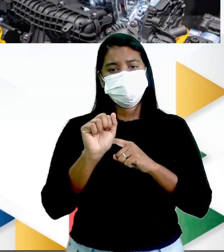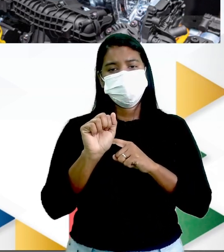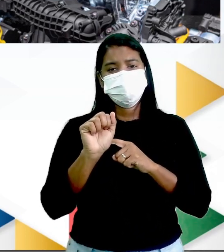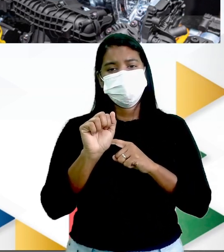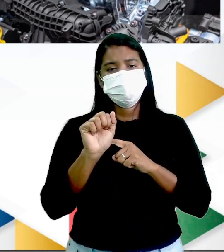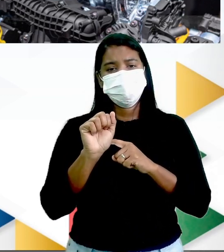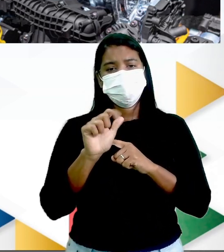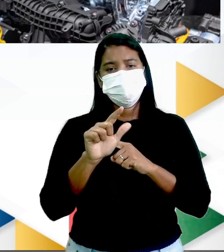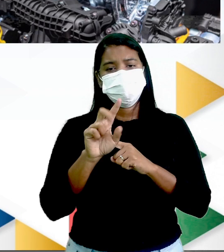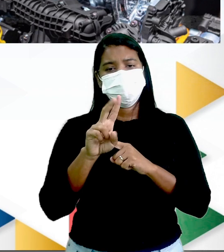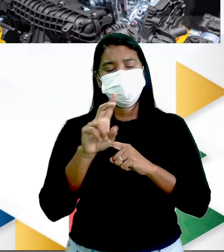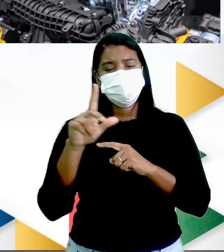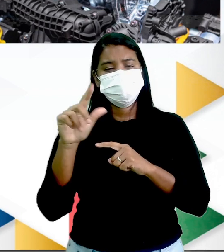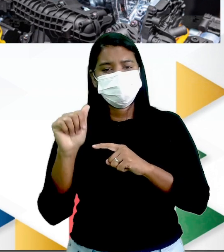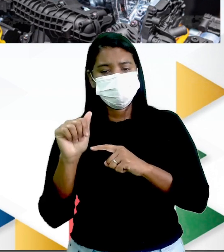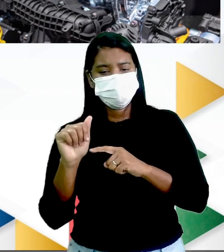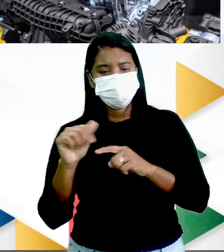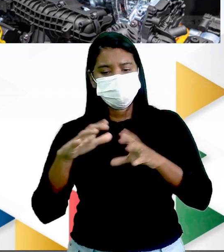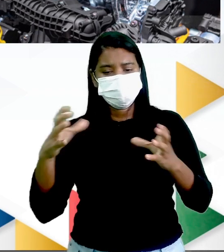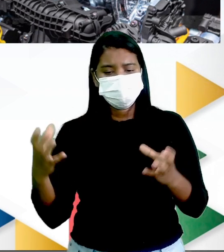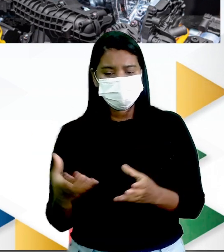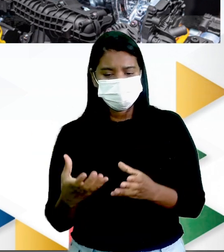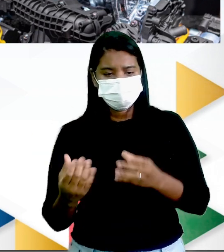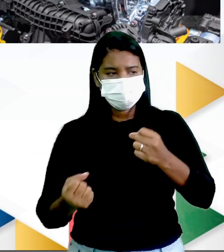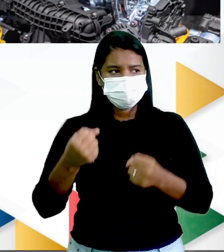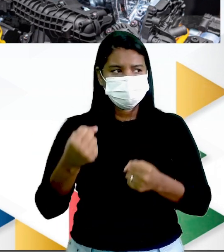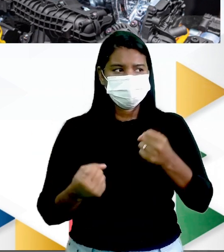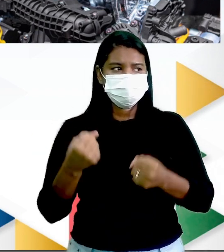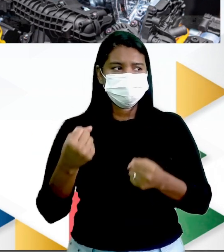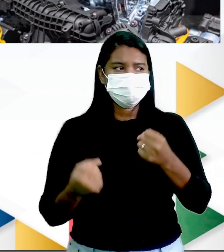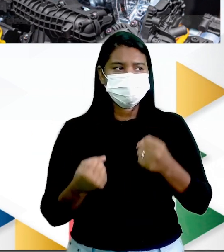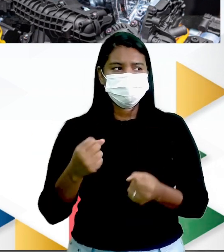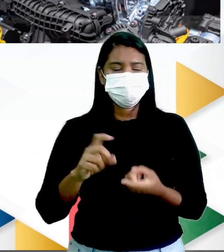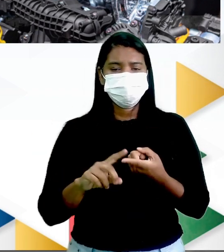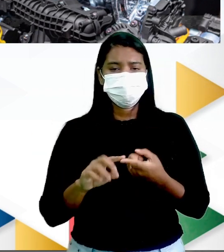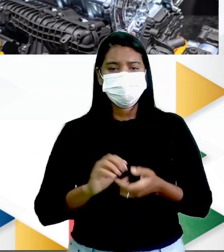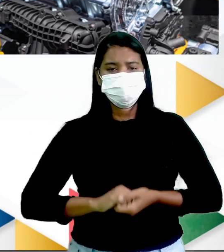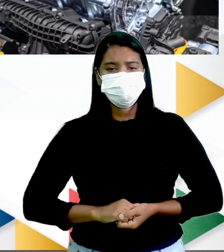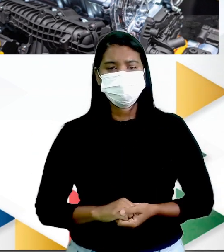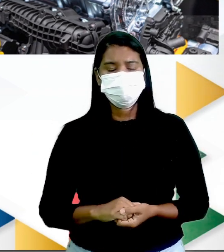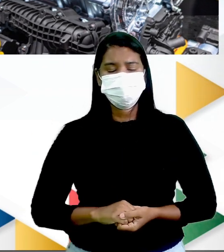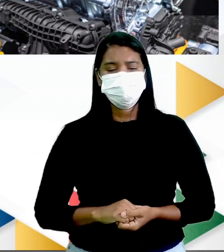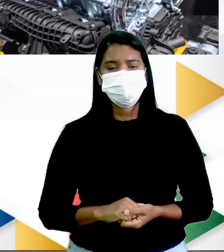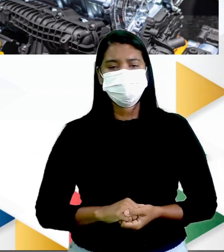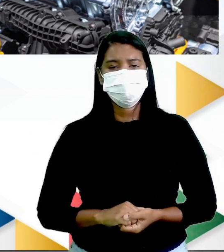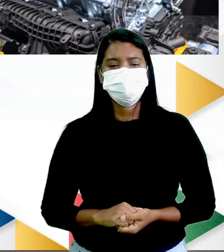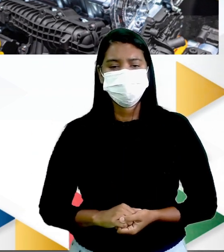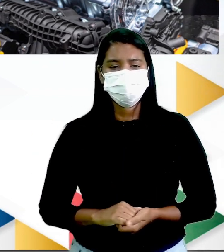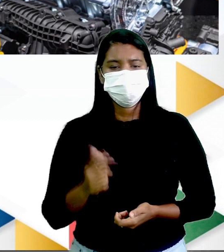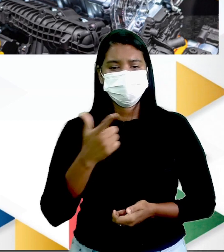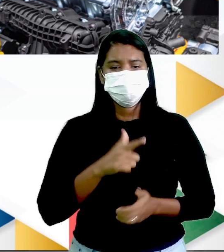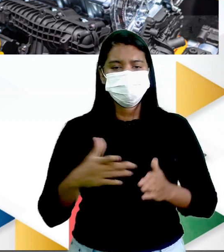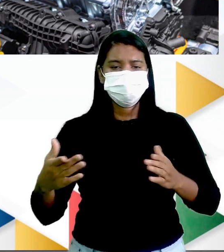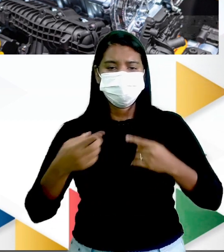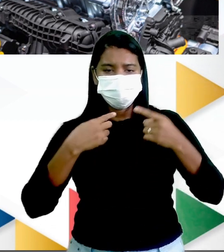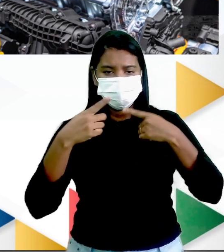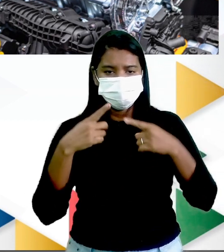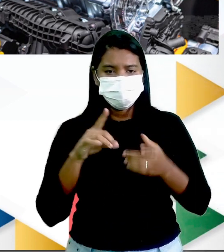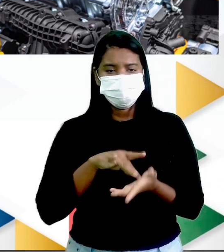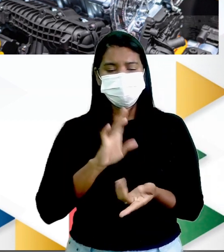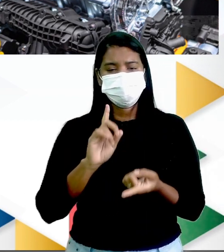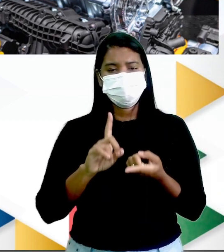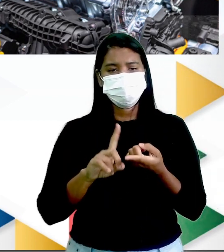gente observa bastante nos motores dos veículos, dos automóveis, tá certo? Outro ponto que a gente também precisa discutir,